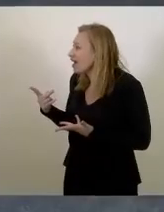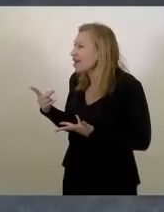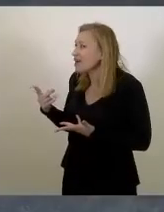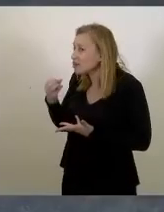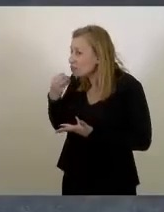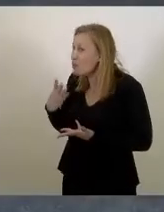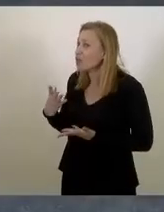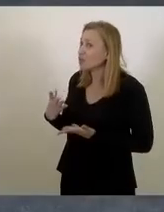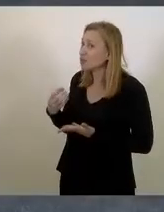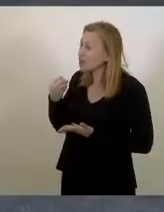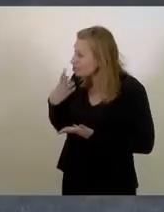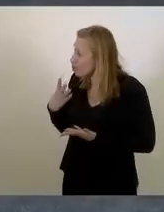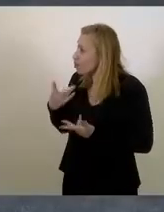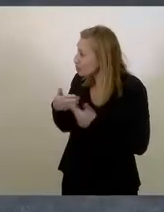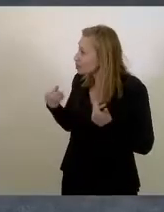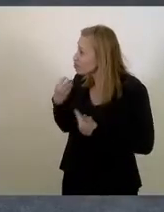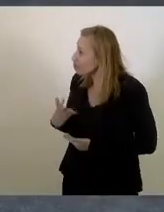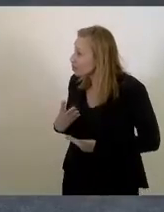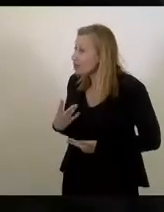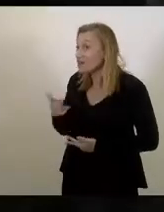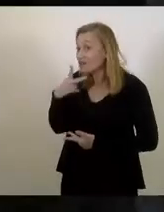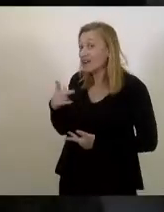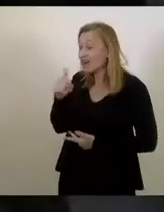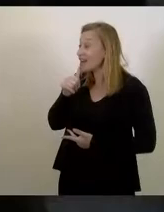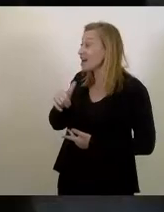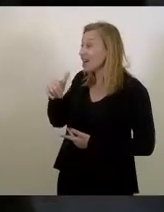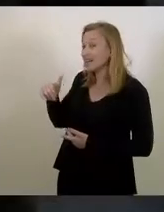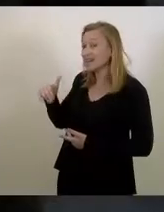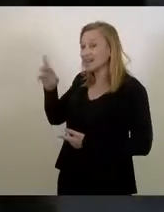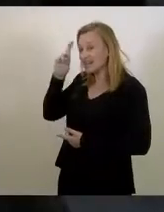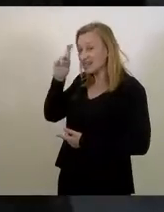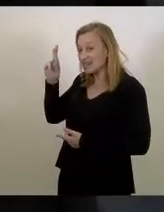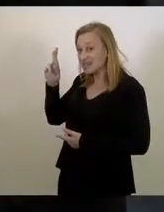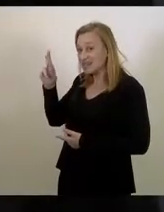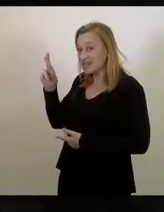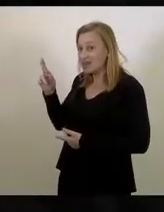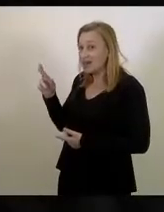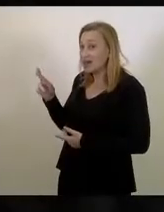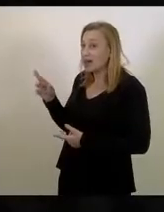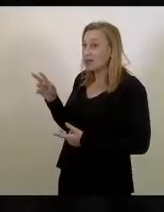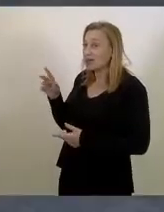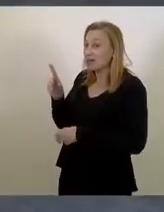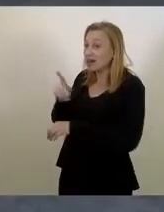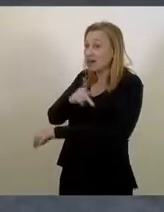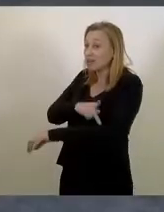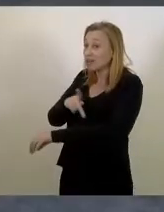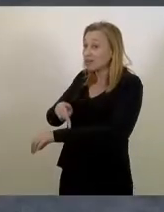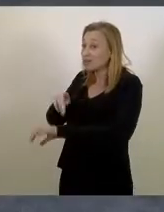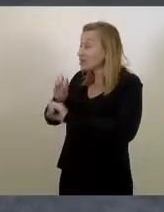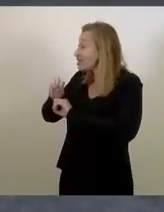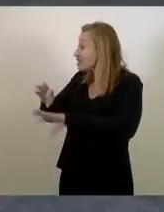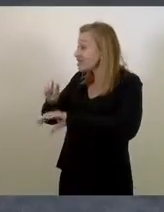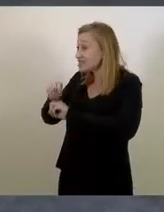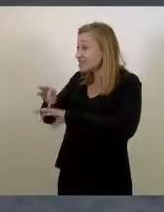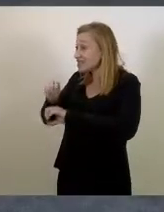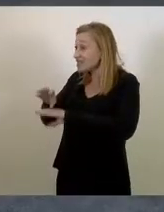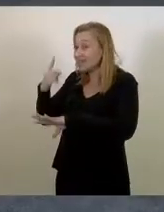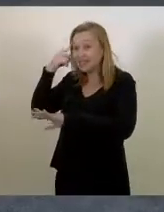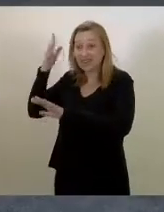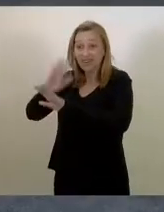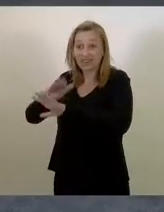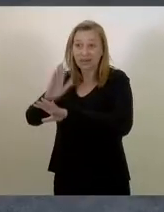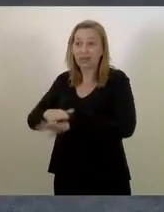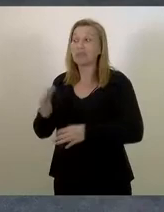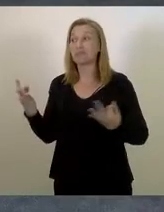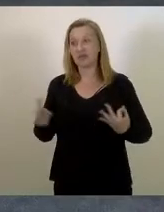positivamente Eu falei que a senhora estava pedagogicamente o educando ideologicamente Perfeito então